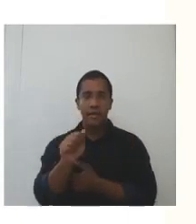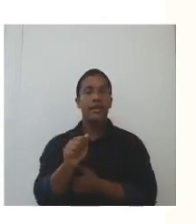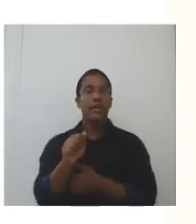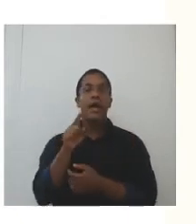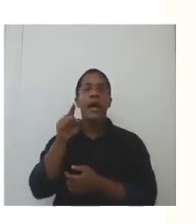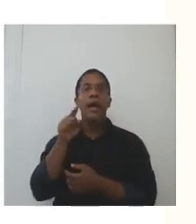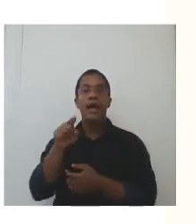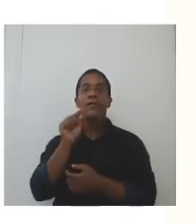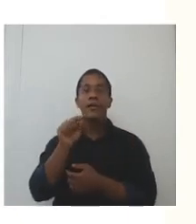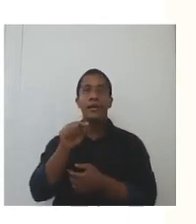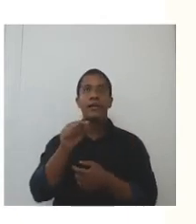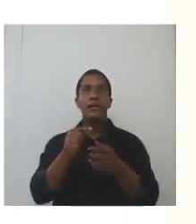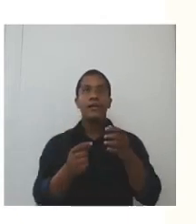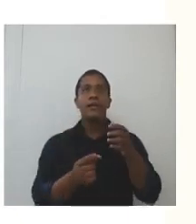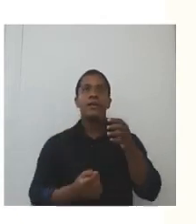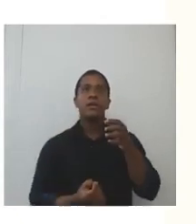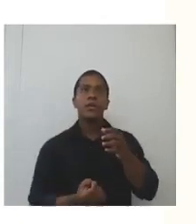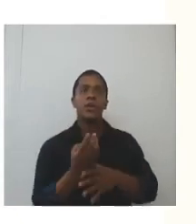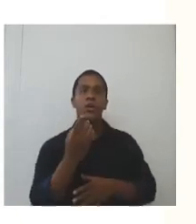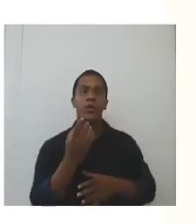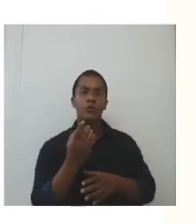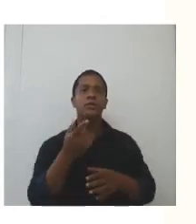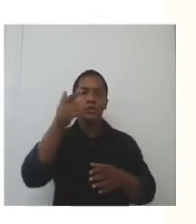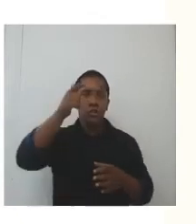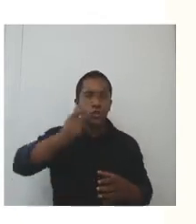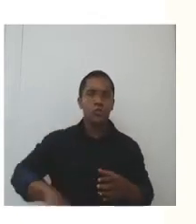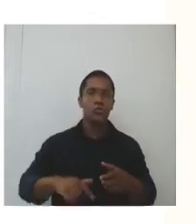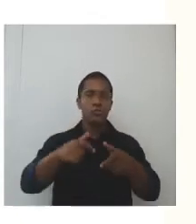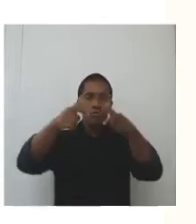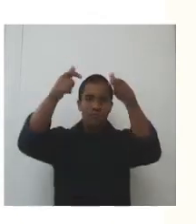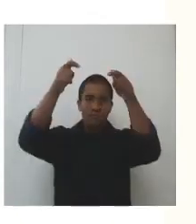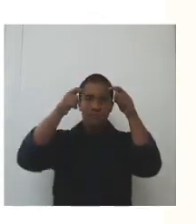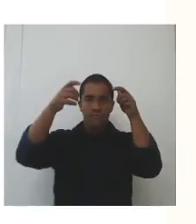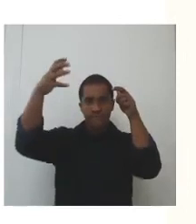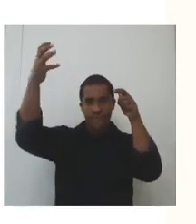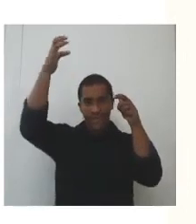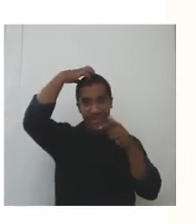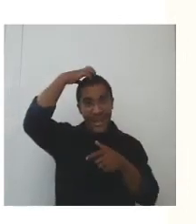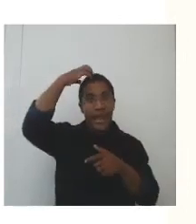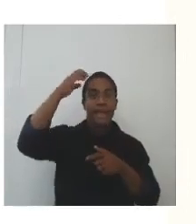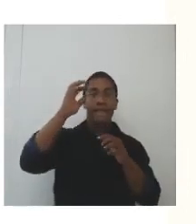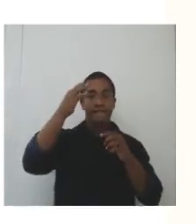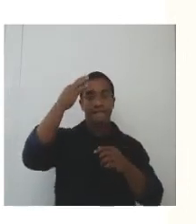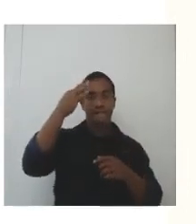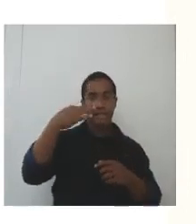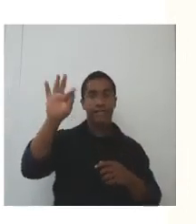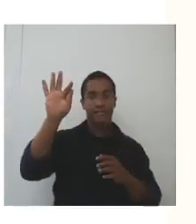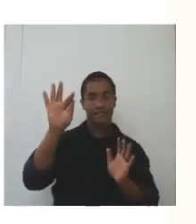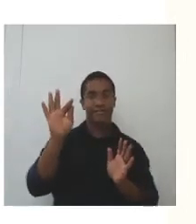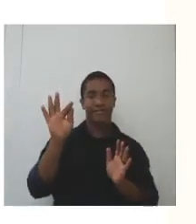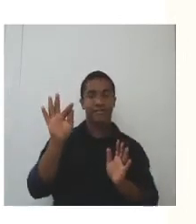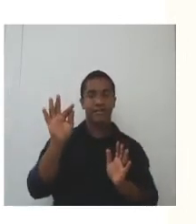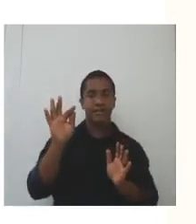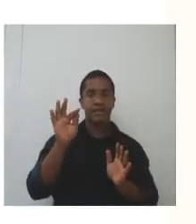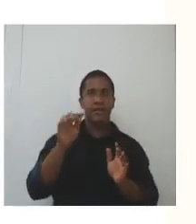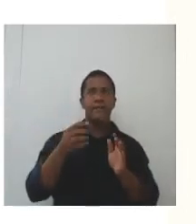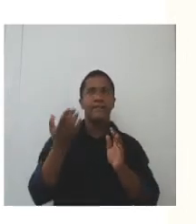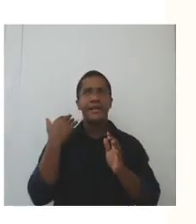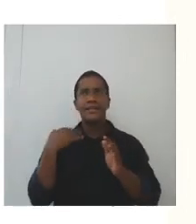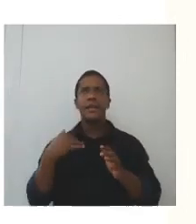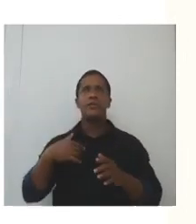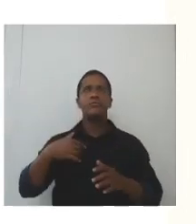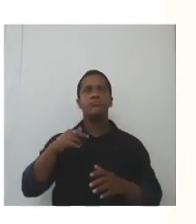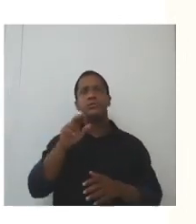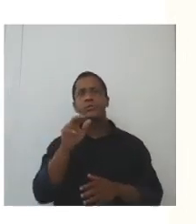Restaurou a monarquia francesa. E um irmão do rei Luís XVI, que tinha morrido na Revolução Francesa, foi reconduzido então ao